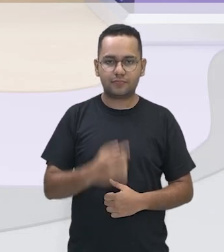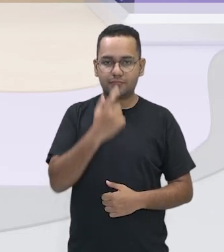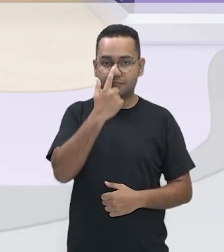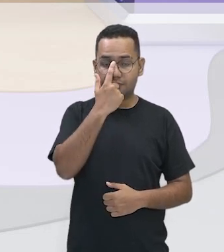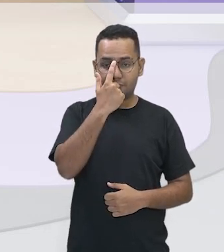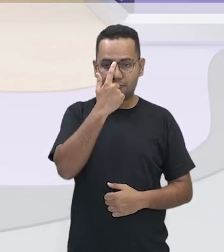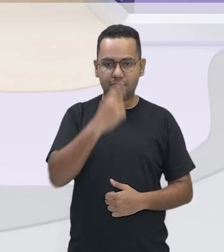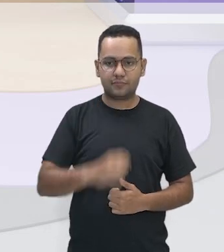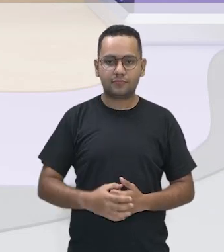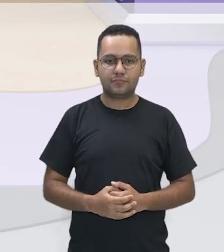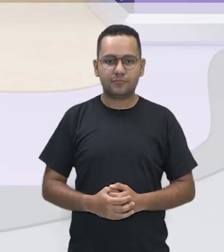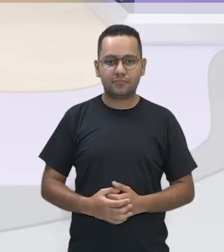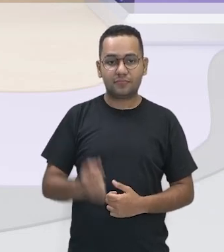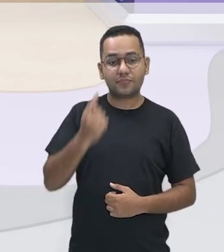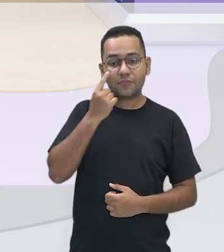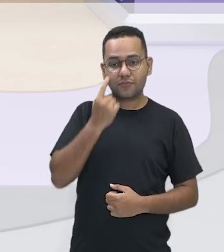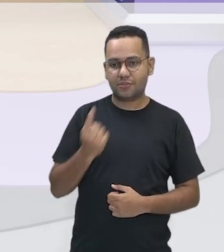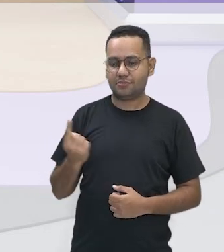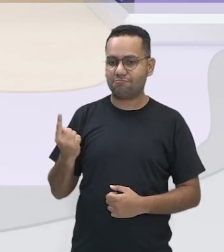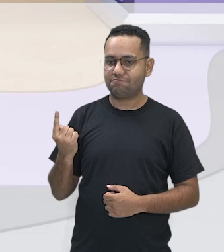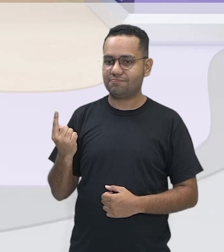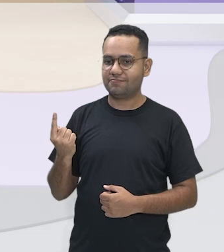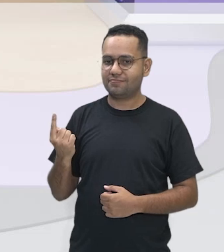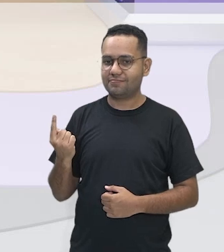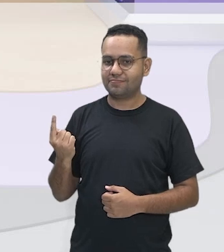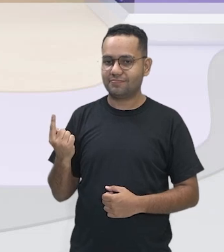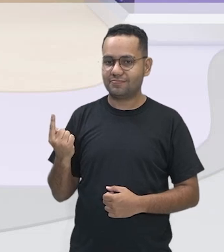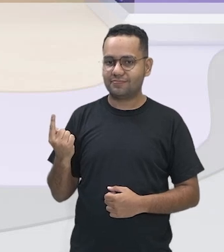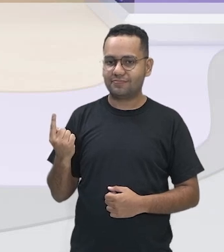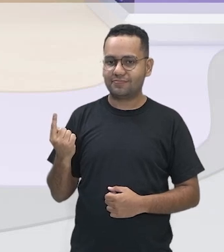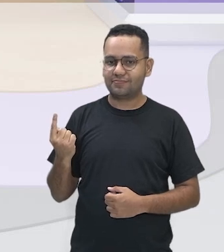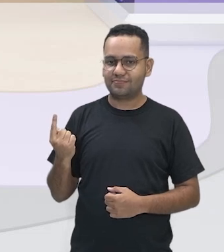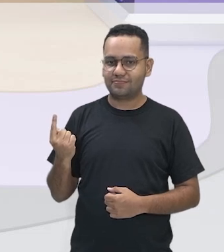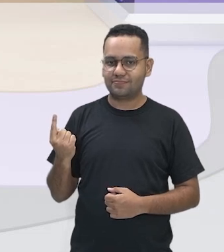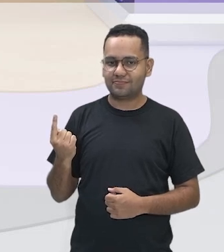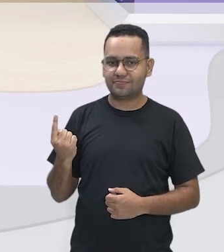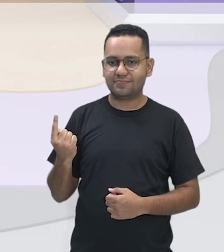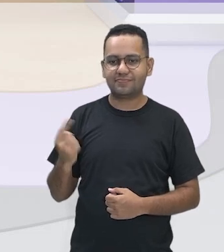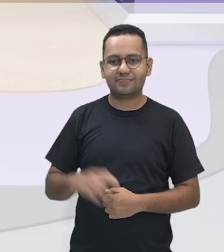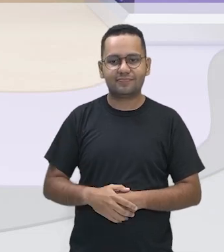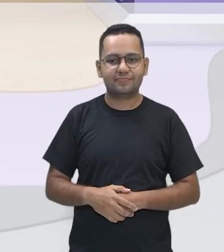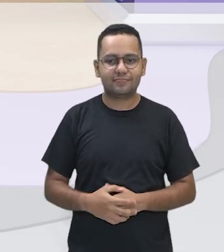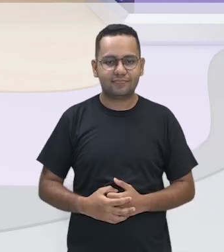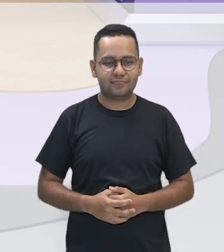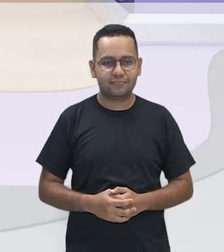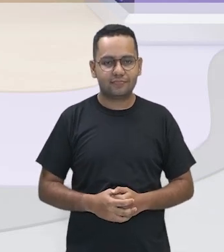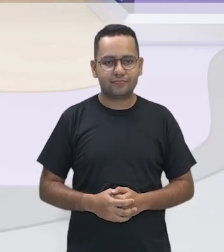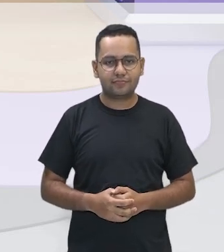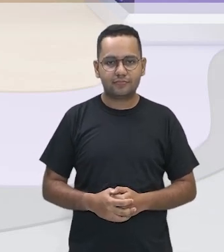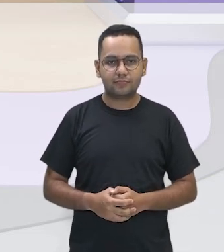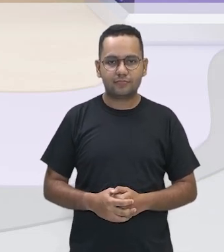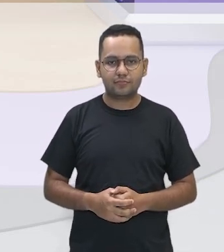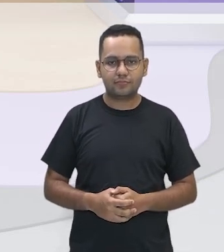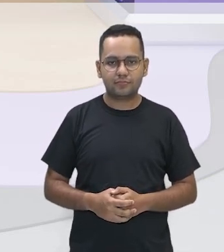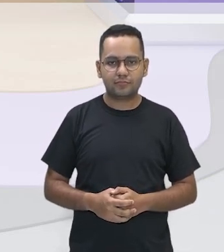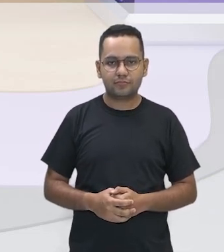amiga, nossa querida parenta indígena. Seja bem-vinda, colega. Ela está aqui entre nós